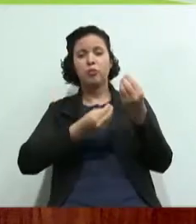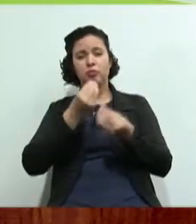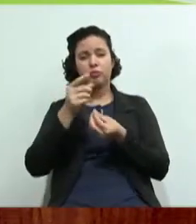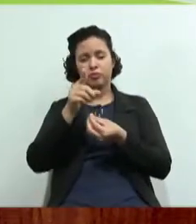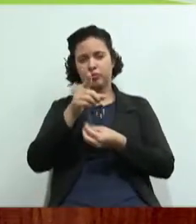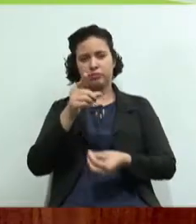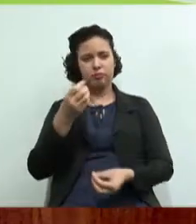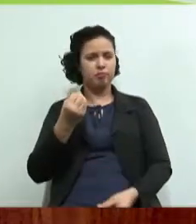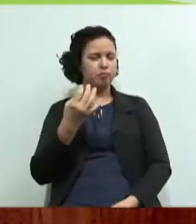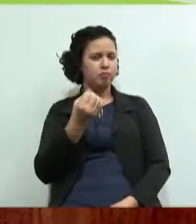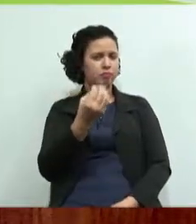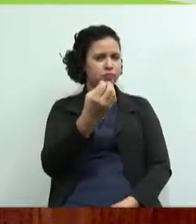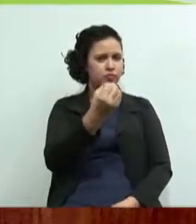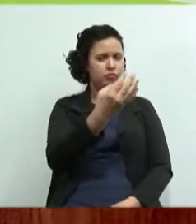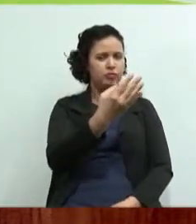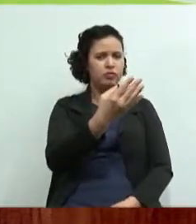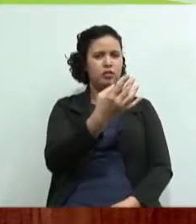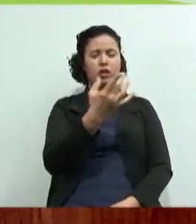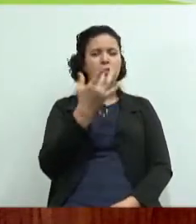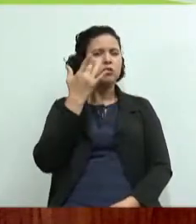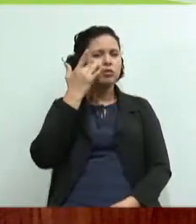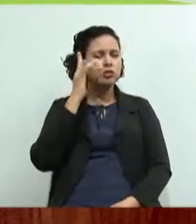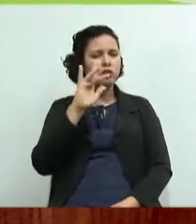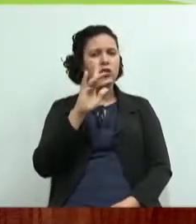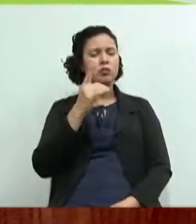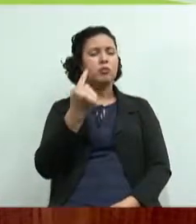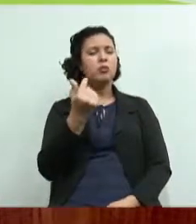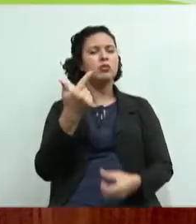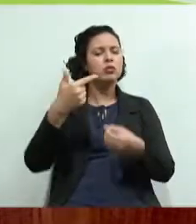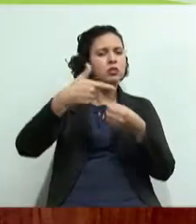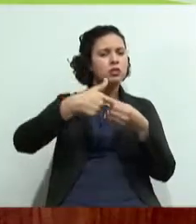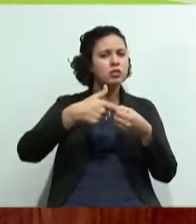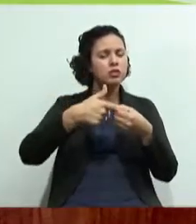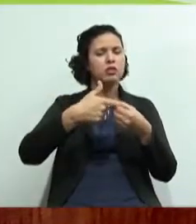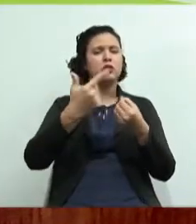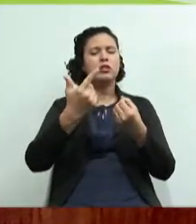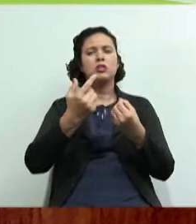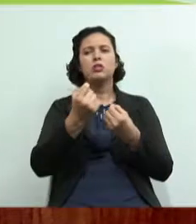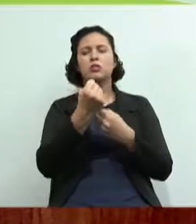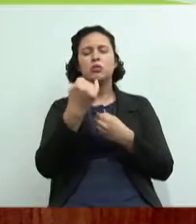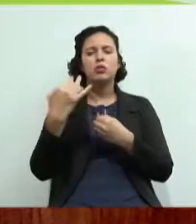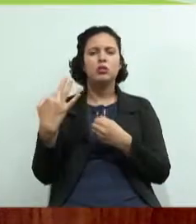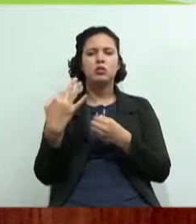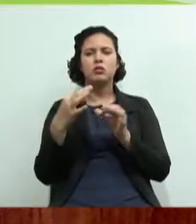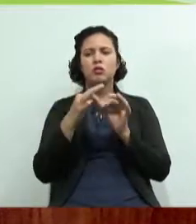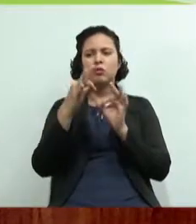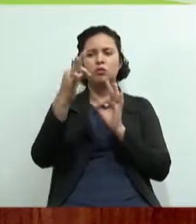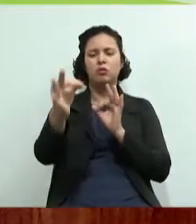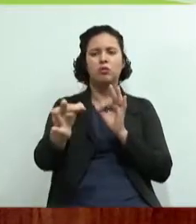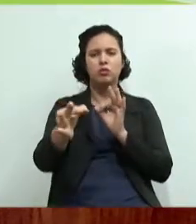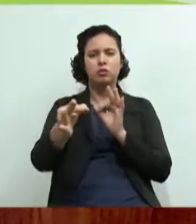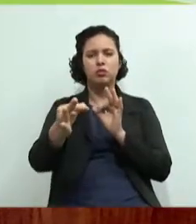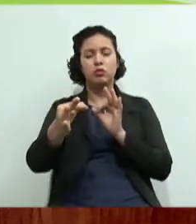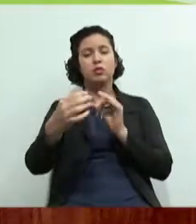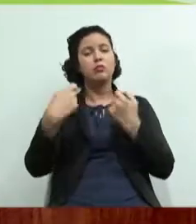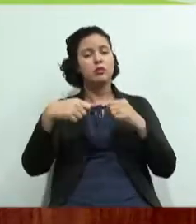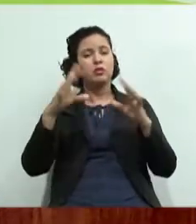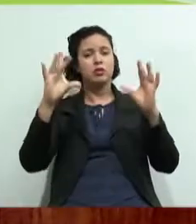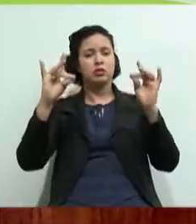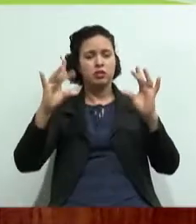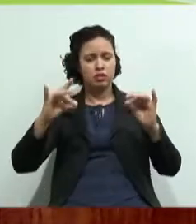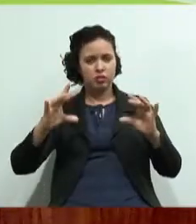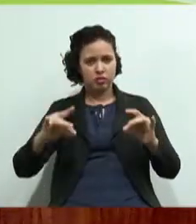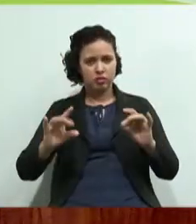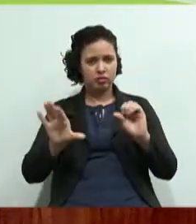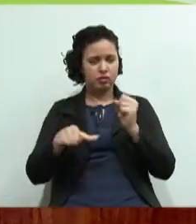sem saber a quilometragem, sem saber quanto de gasolina, enfim, sem saber todos os detalhes que venham a garantir